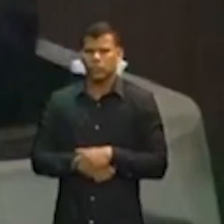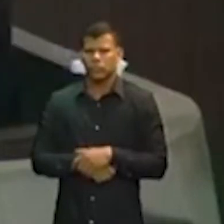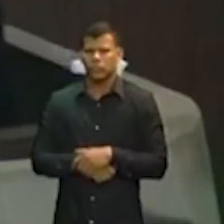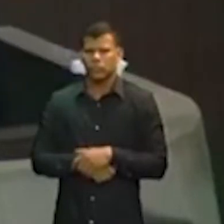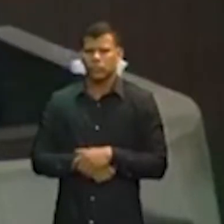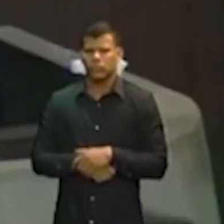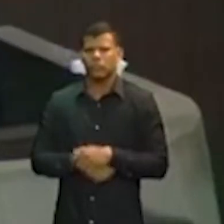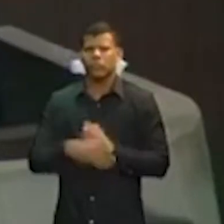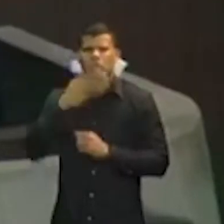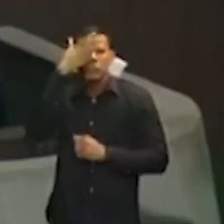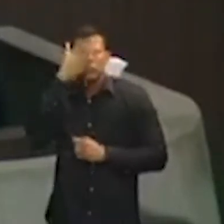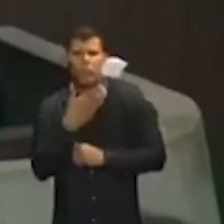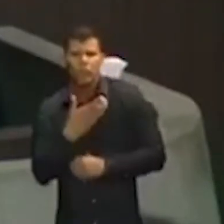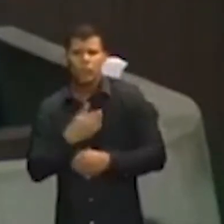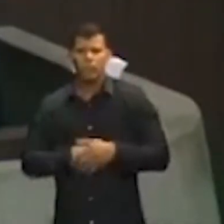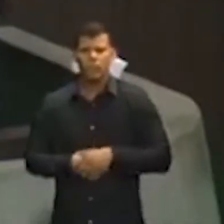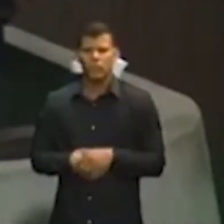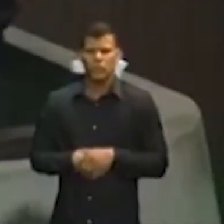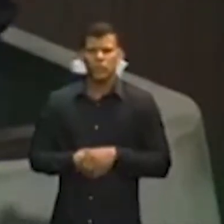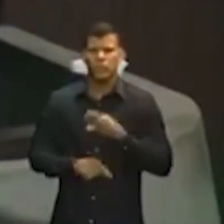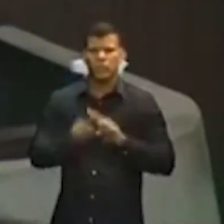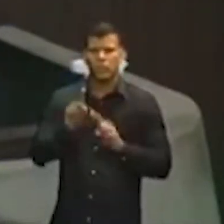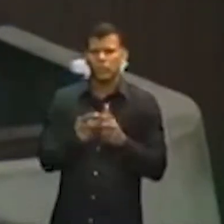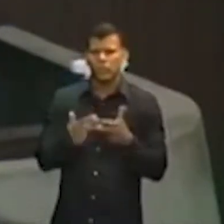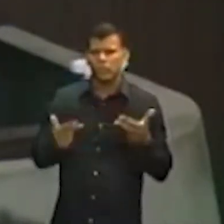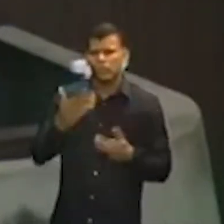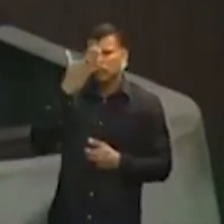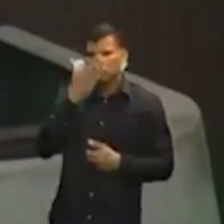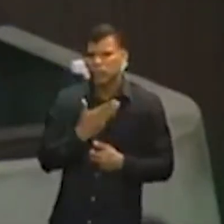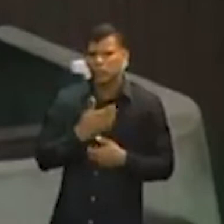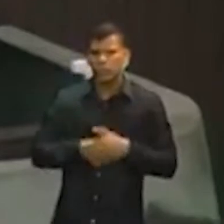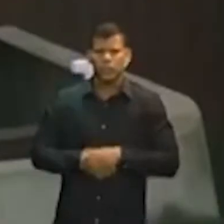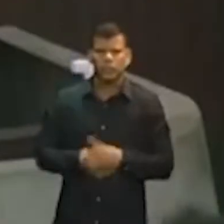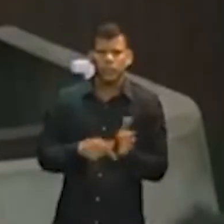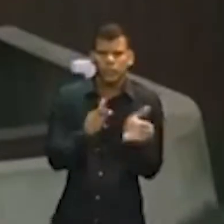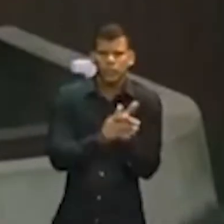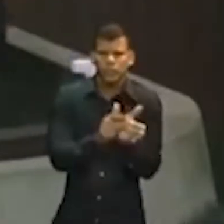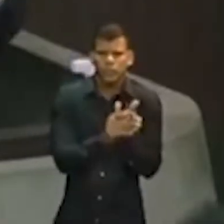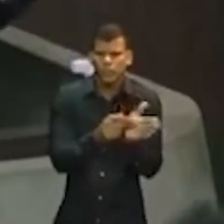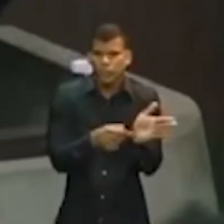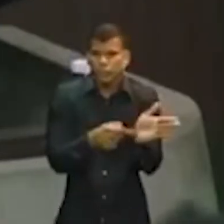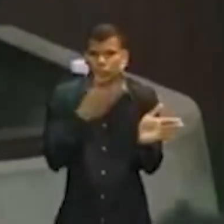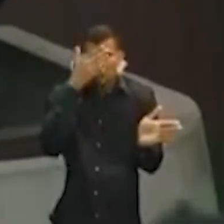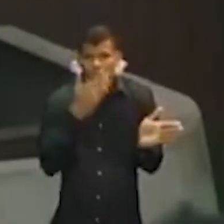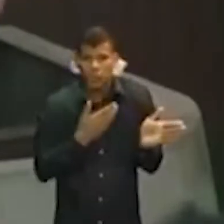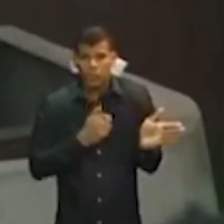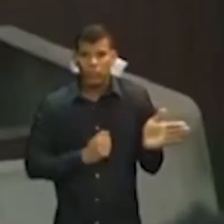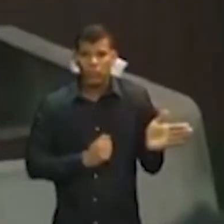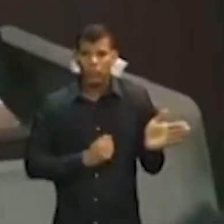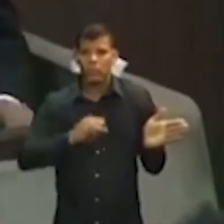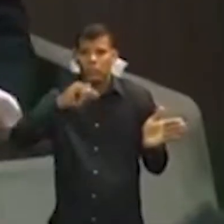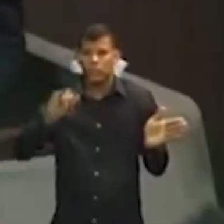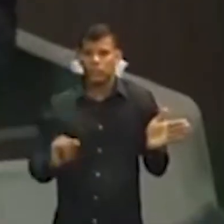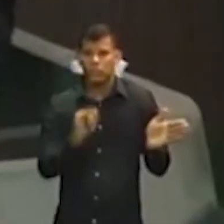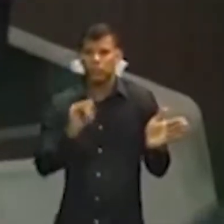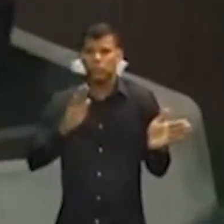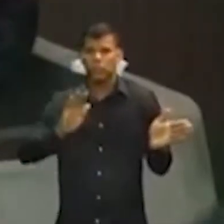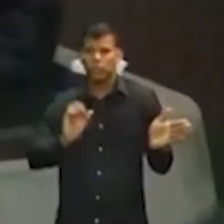tudo comprovado materialmente, doutora Silvana, no papel, provado aqui, ó. Volta lá na